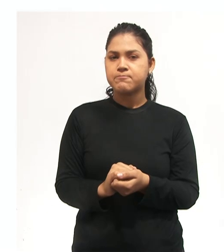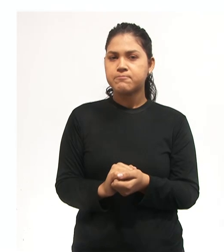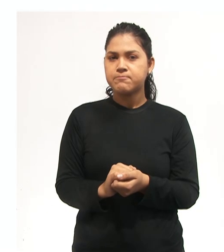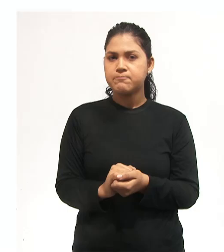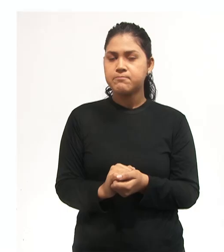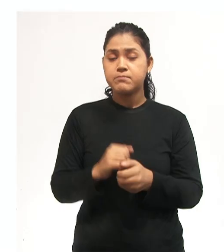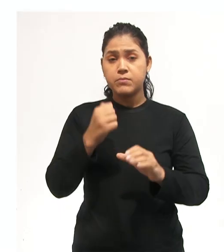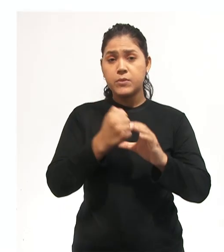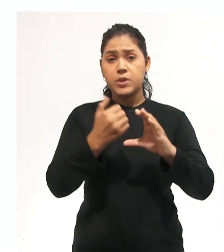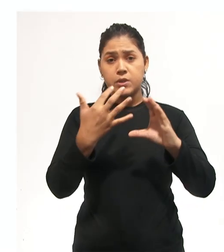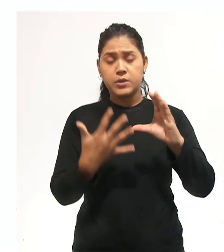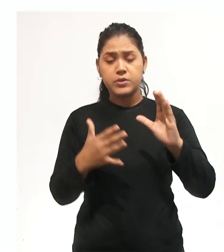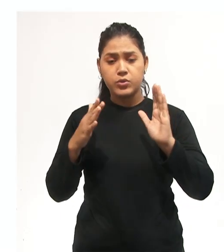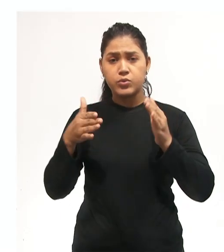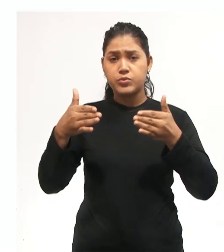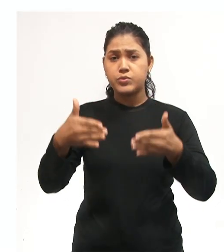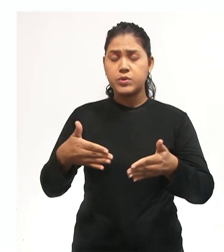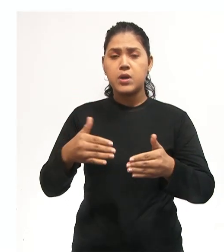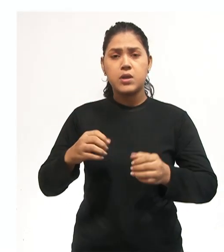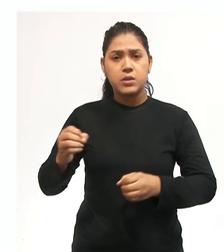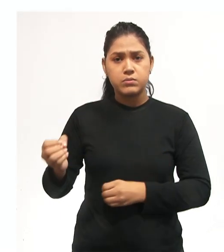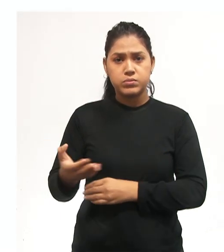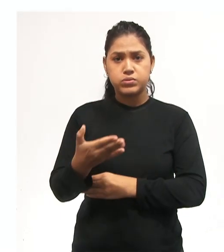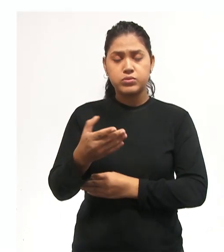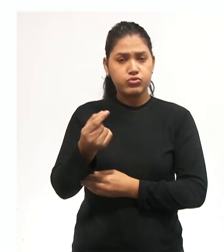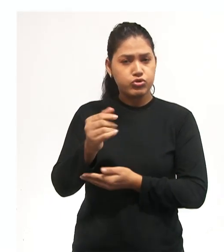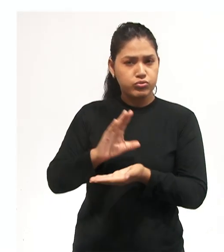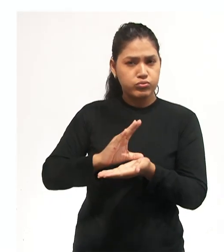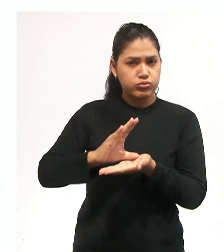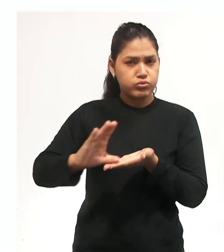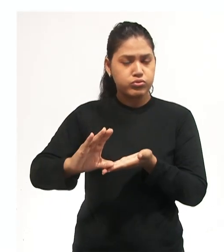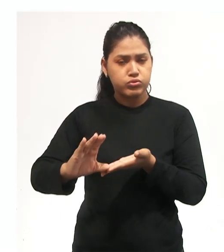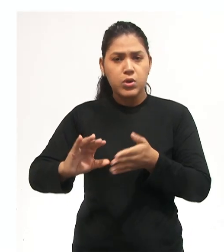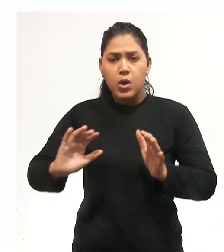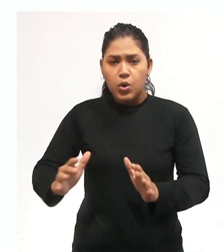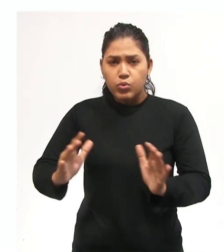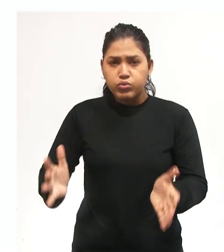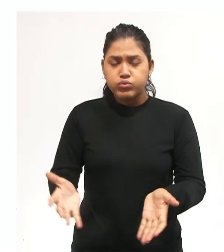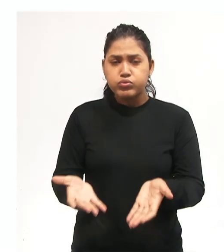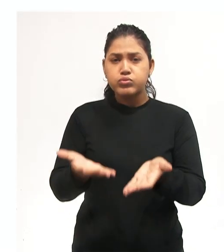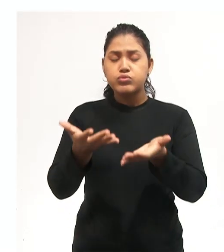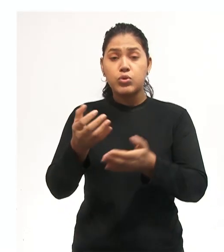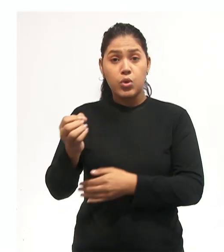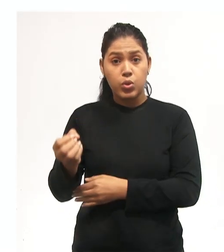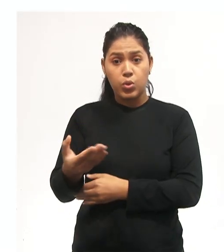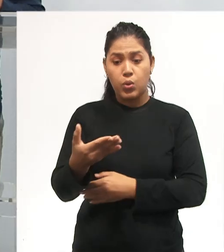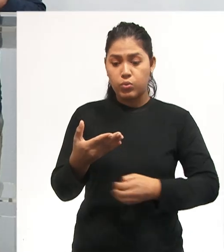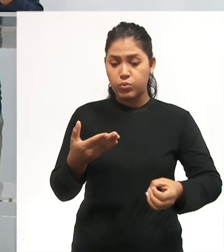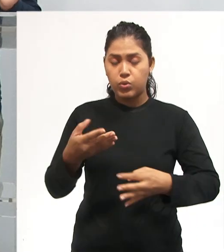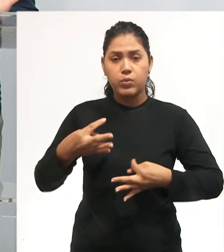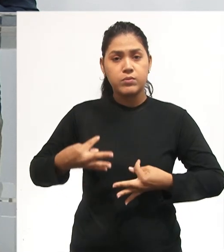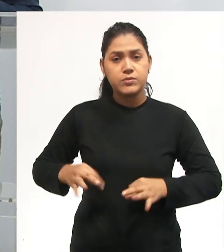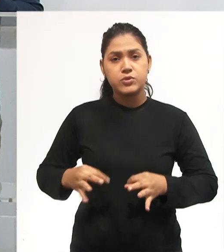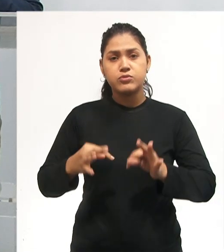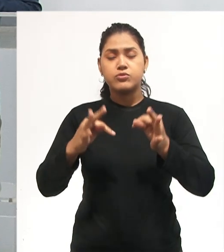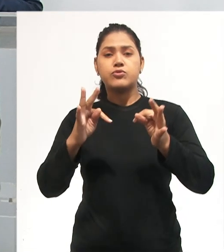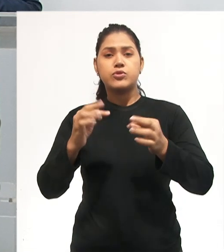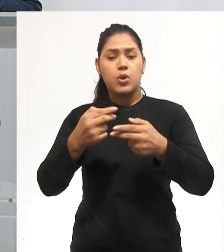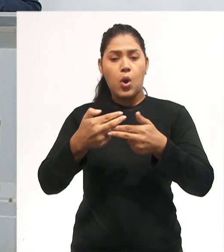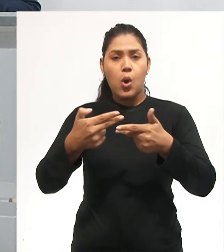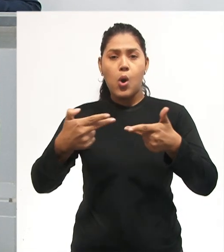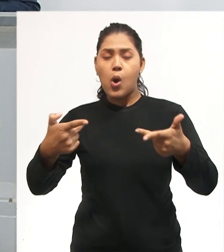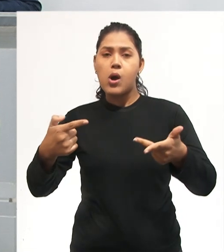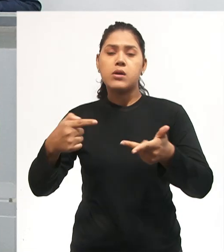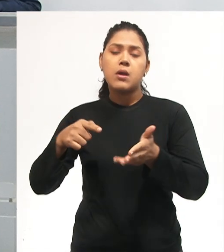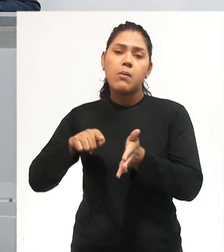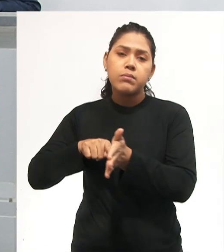novas tecnologias, ele traz justamente a questão do fomento, né? O fomento à inovação, o fomento à